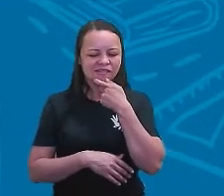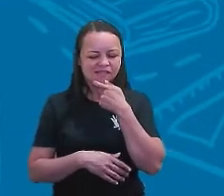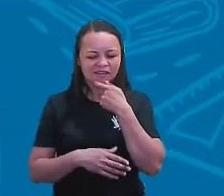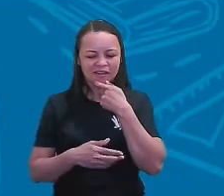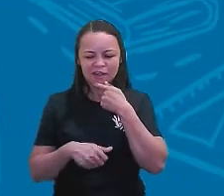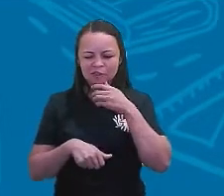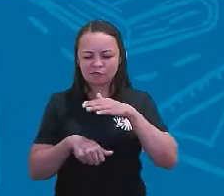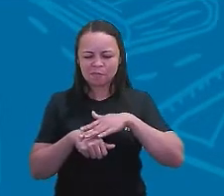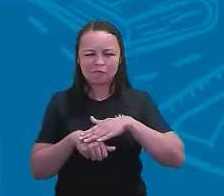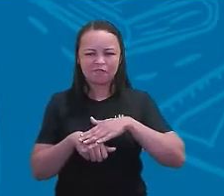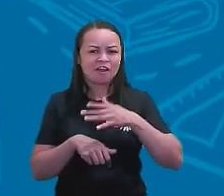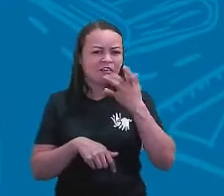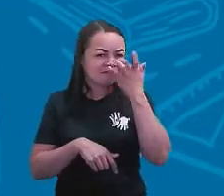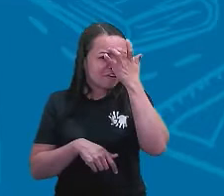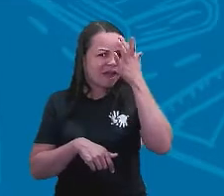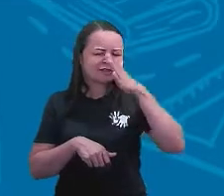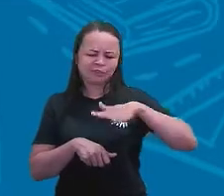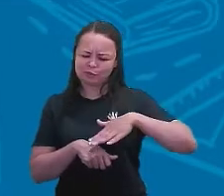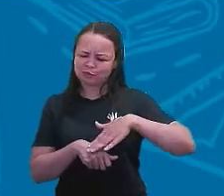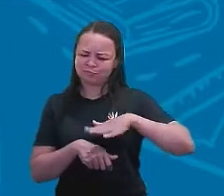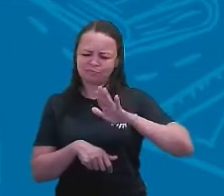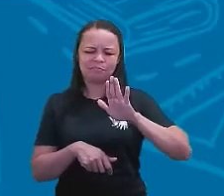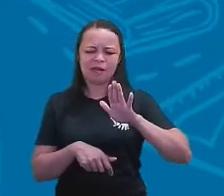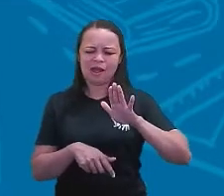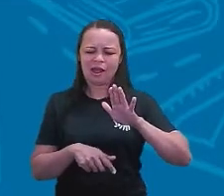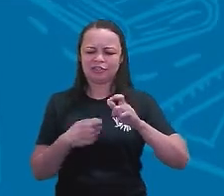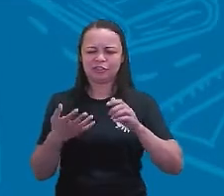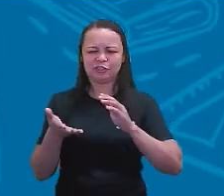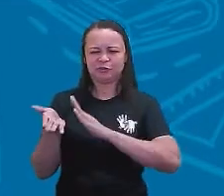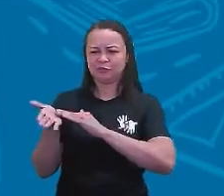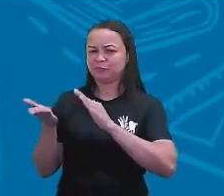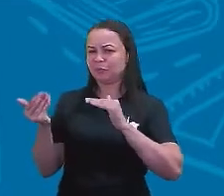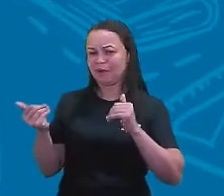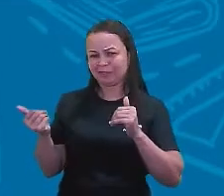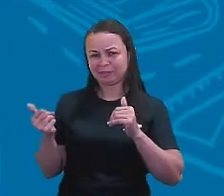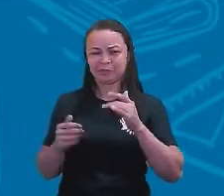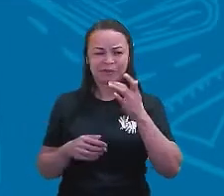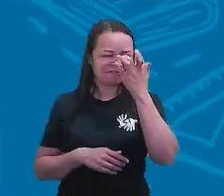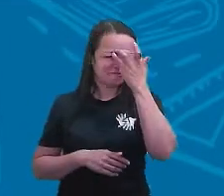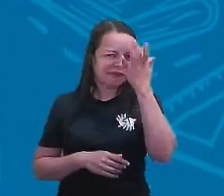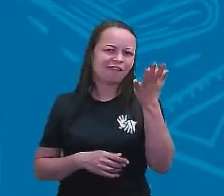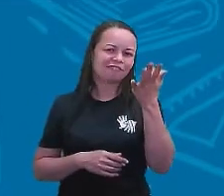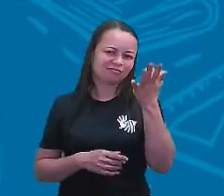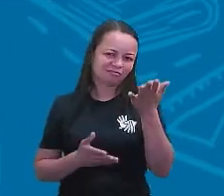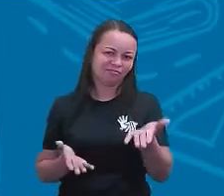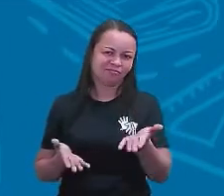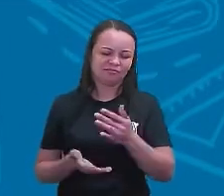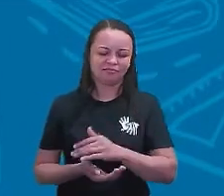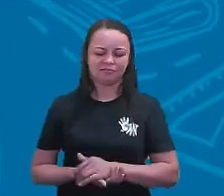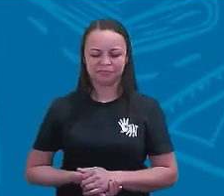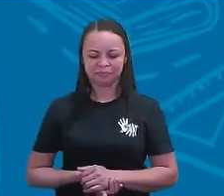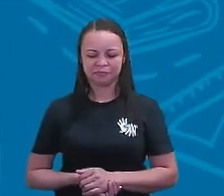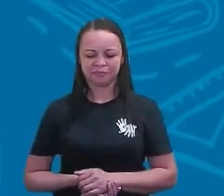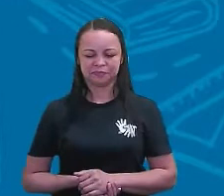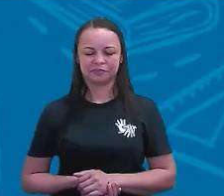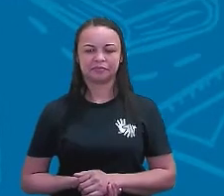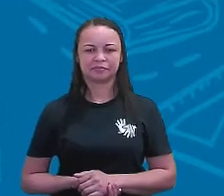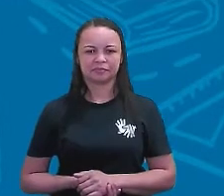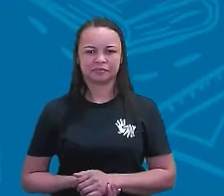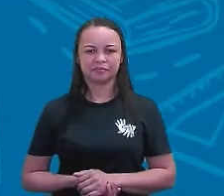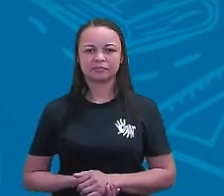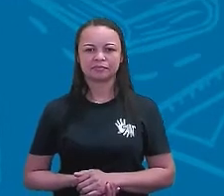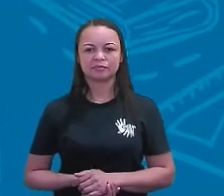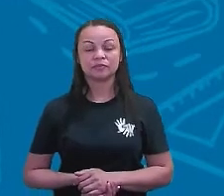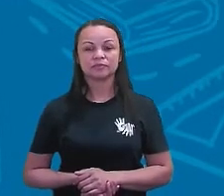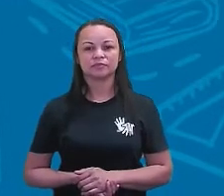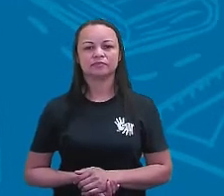Spanish one. Só para dizer que a prova de inglês foi mais fácil, olha, easier than, mais fácil do